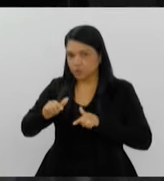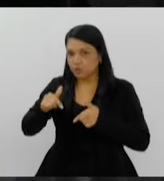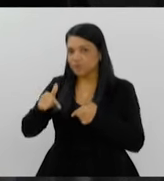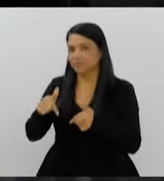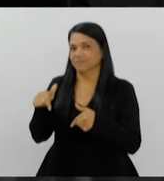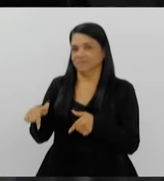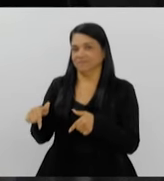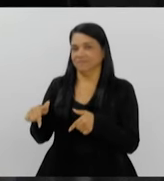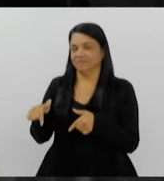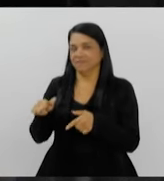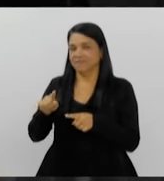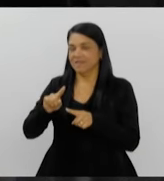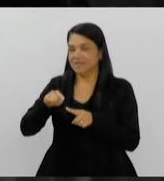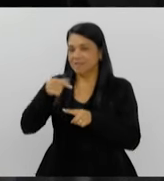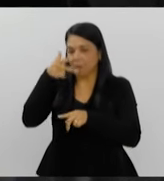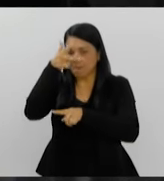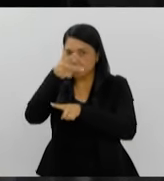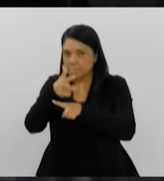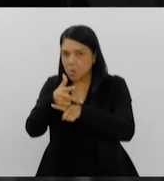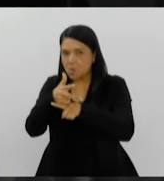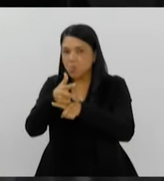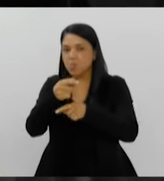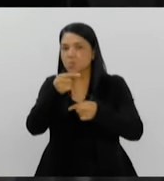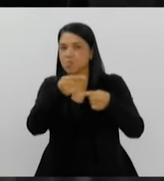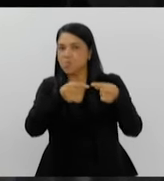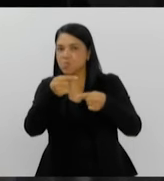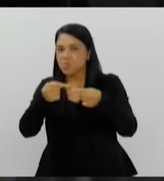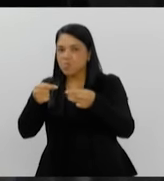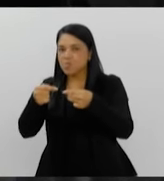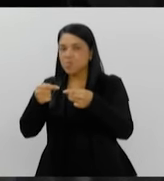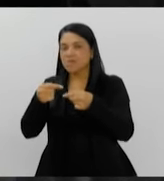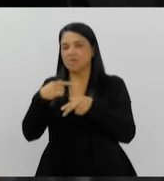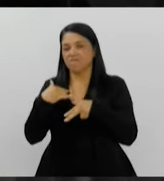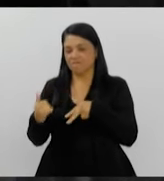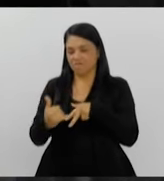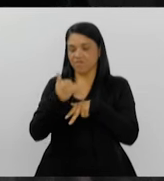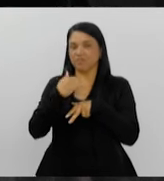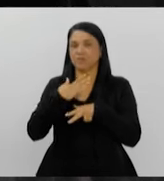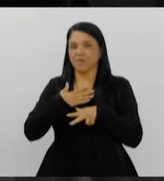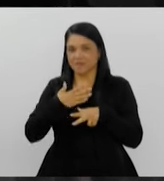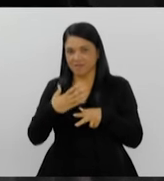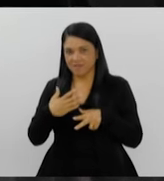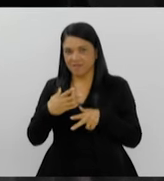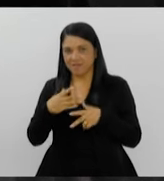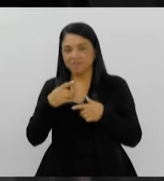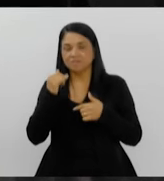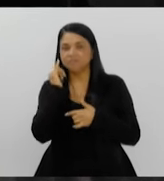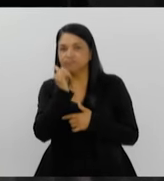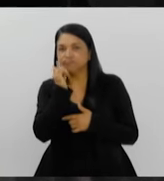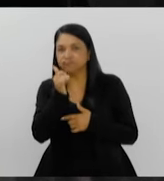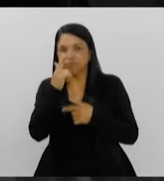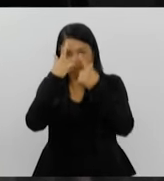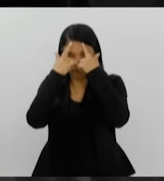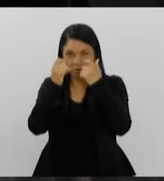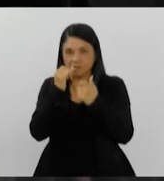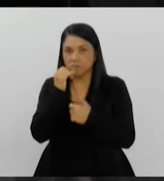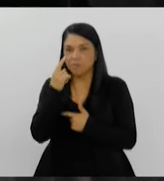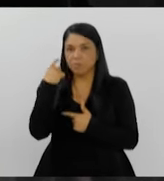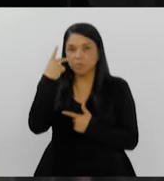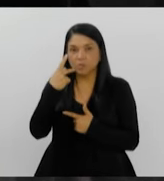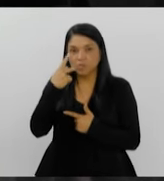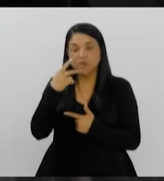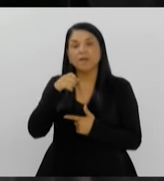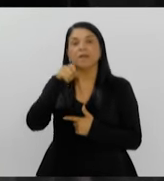depois nacionalizar a discussão se fazerem de vítimas e criarem uma narrativa de violência política onde quem sofreu